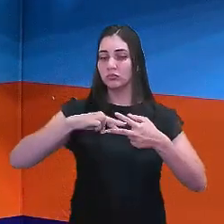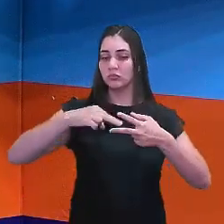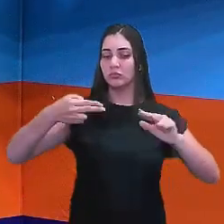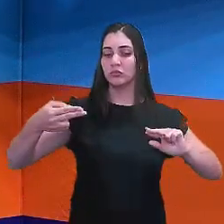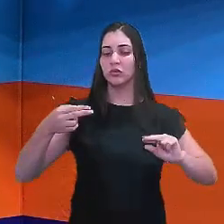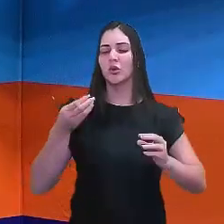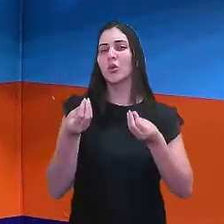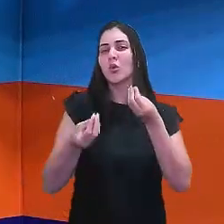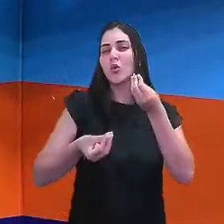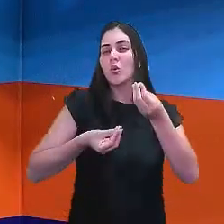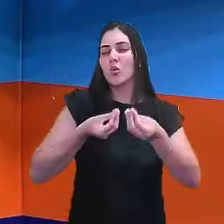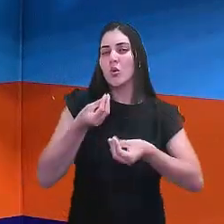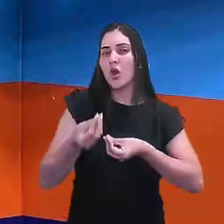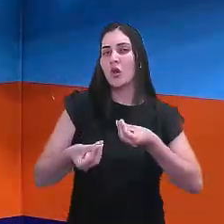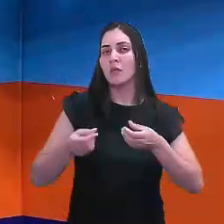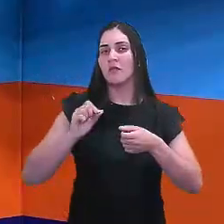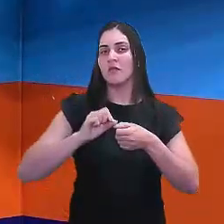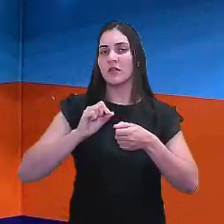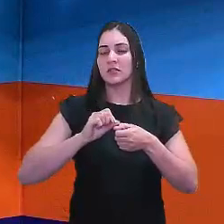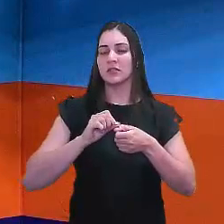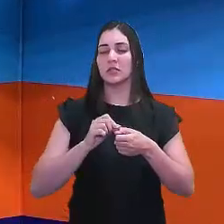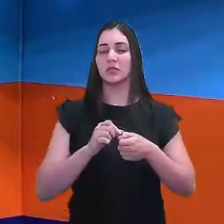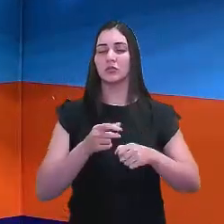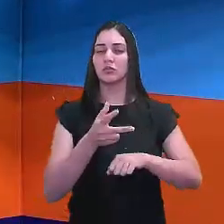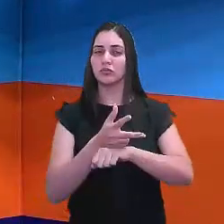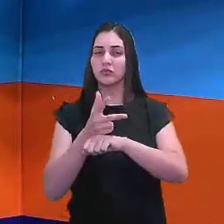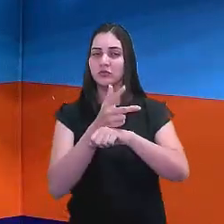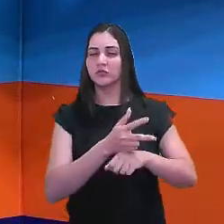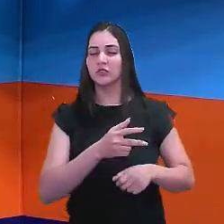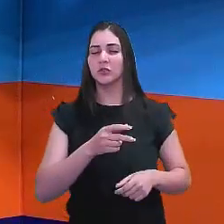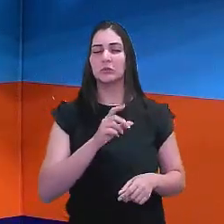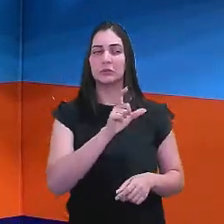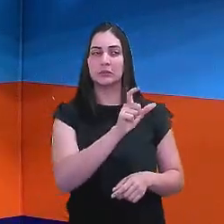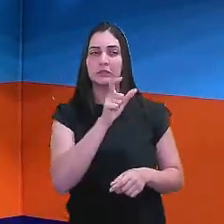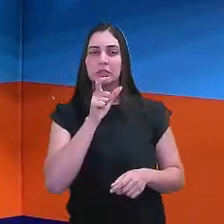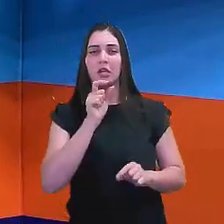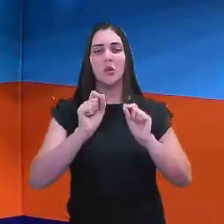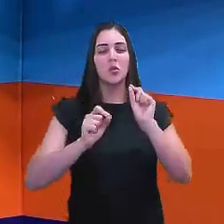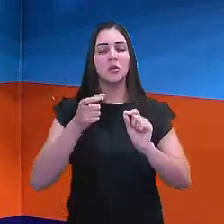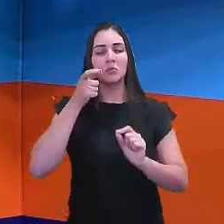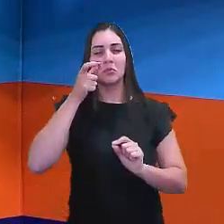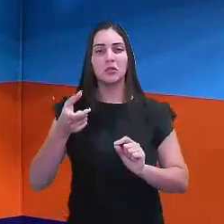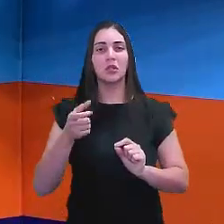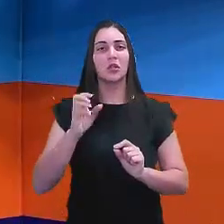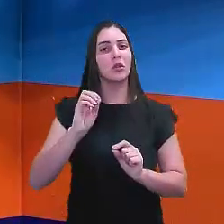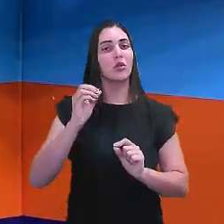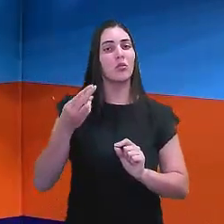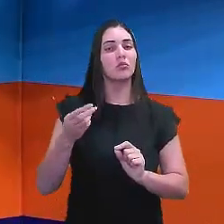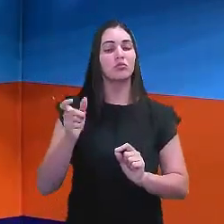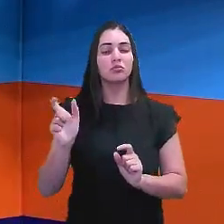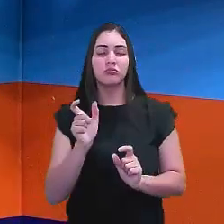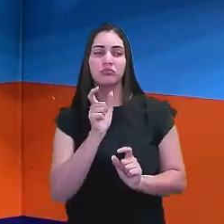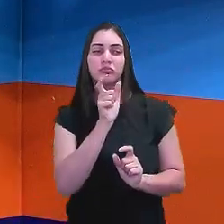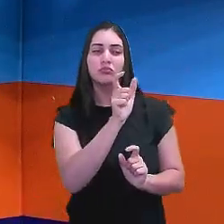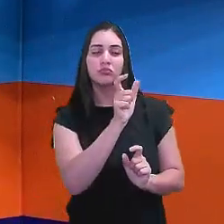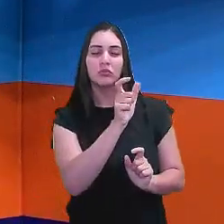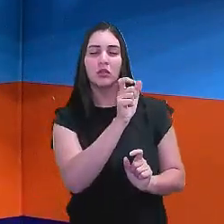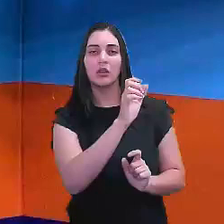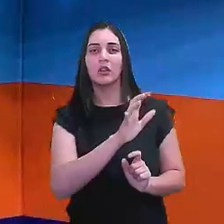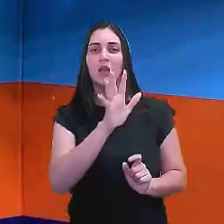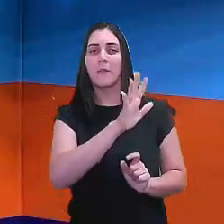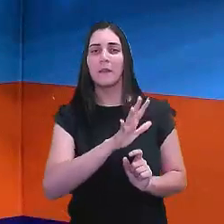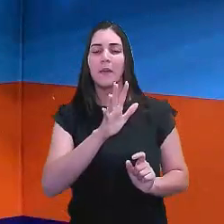fazendo uma edição de um vídeo, onde você tira aquilo que não te interessa, aquilo que você não deseja, ou colocando alguma coisa que deseja naquela imagem,